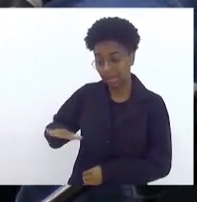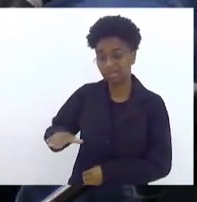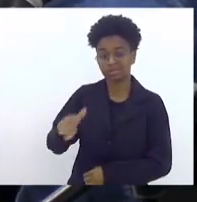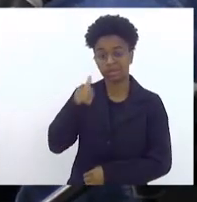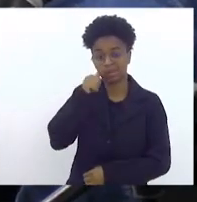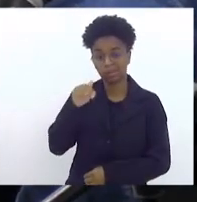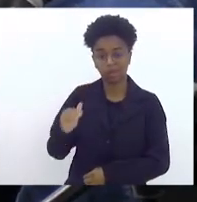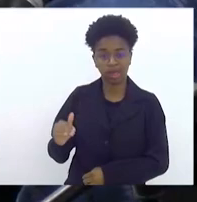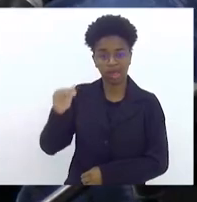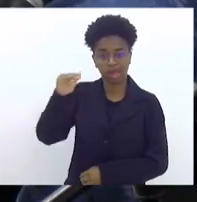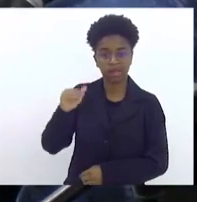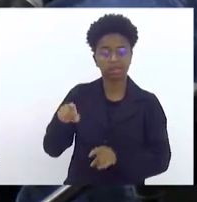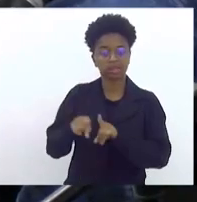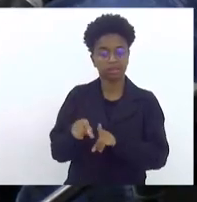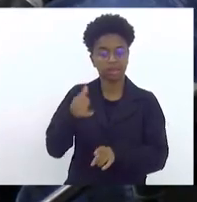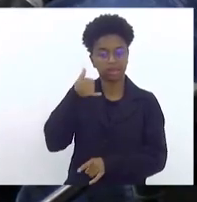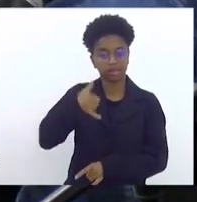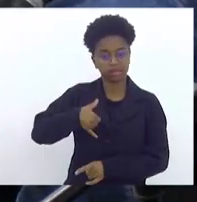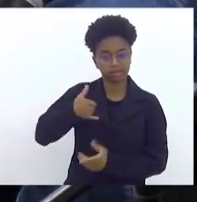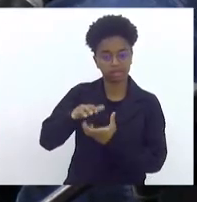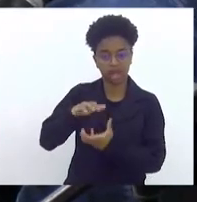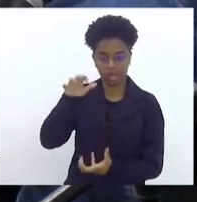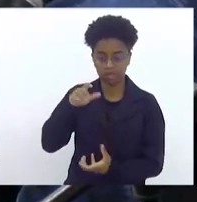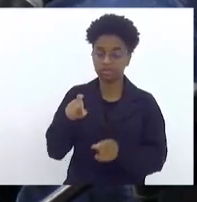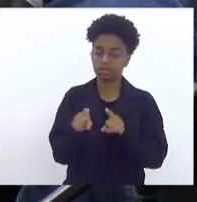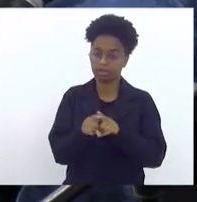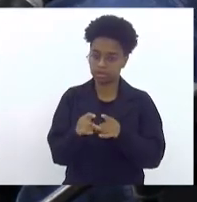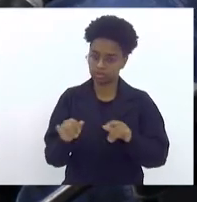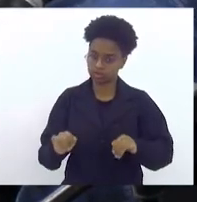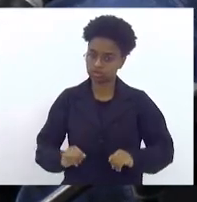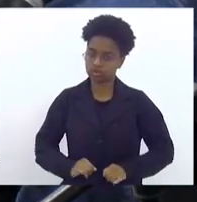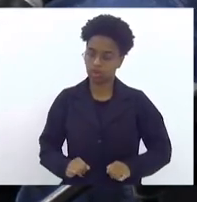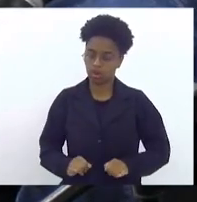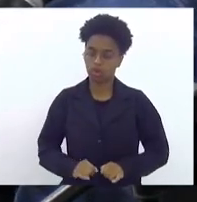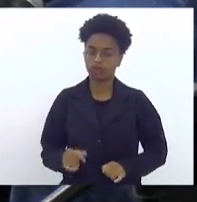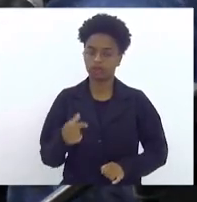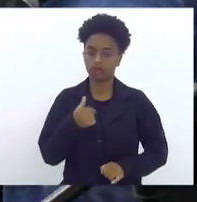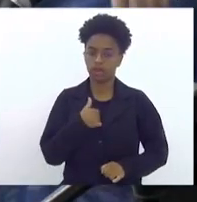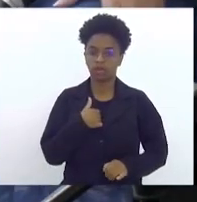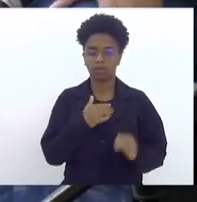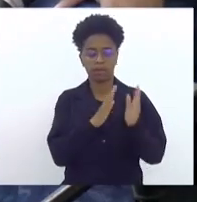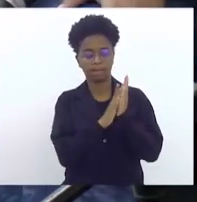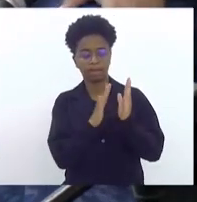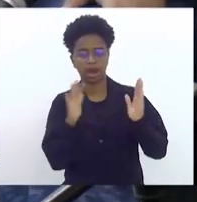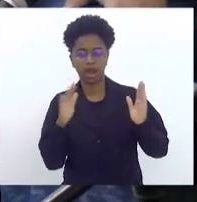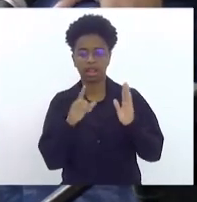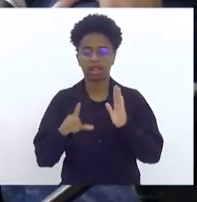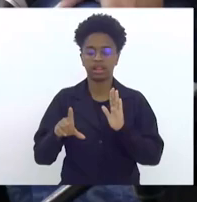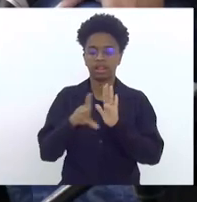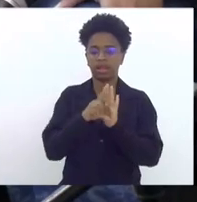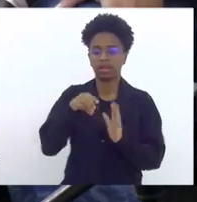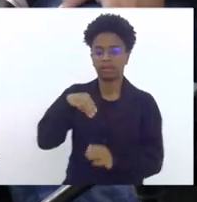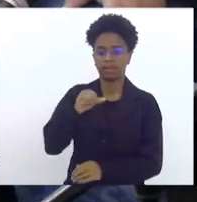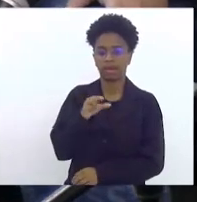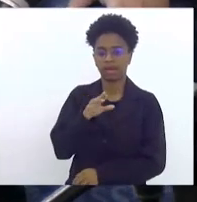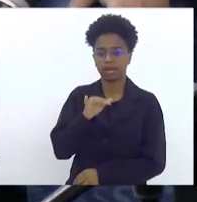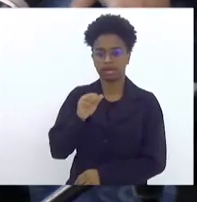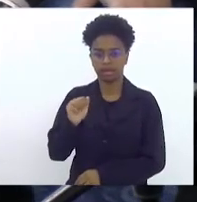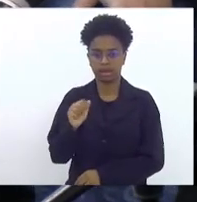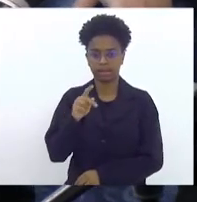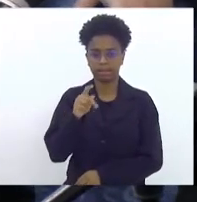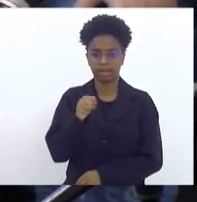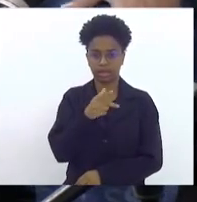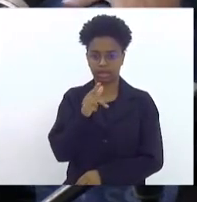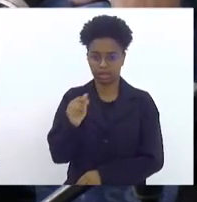idosas que também sofrem né eu tava numa jornada da Lei Maria da Penha agora né cheguei ontem e uma das